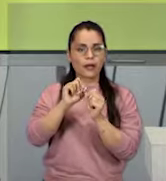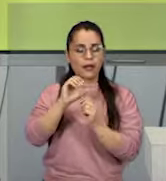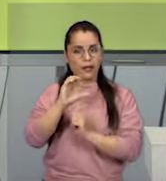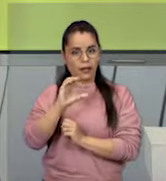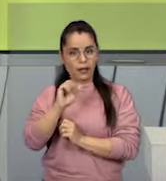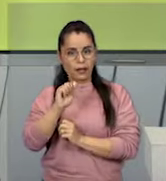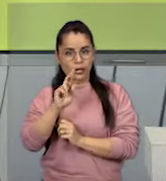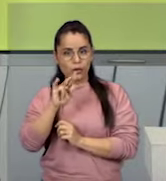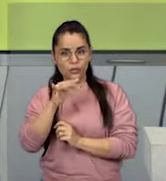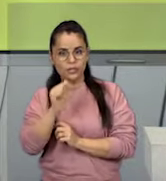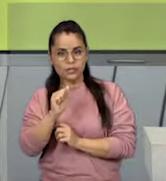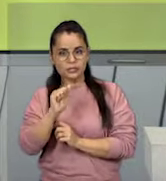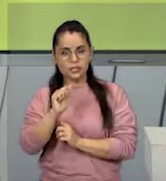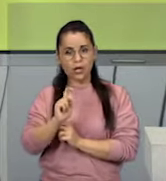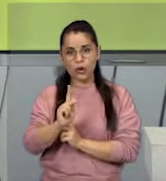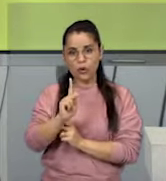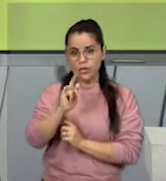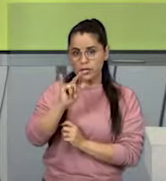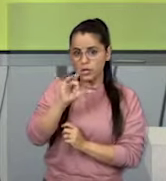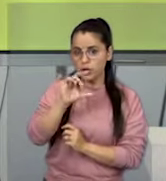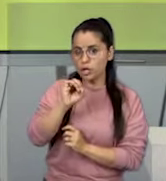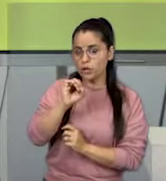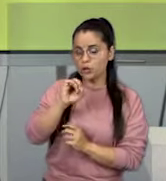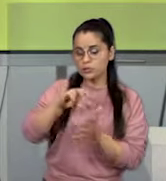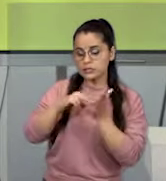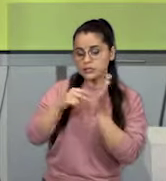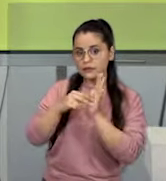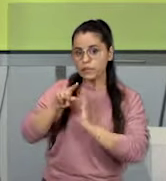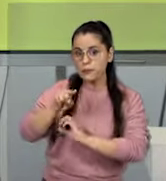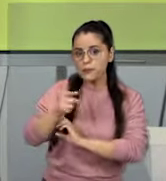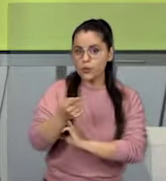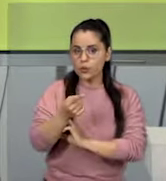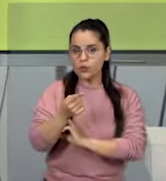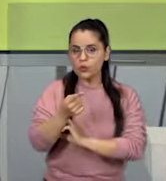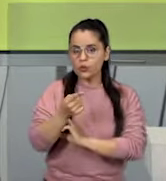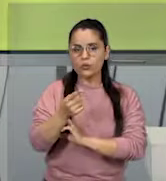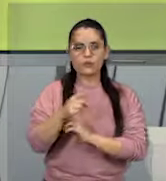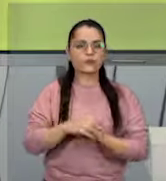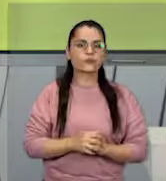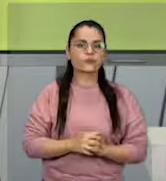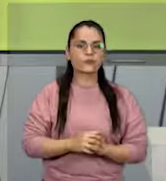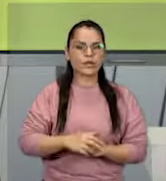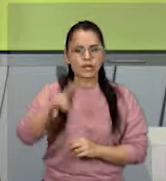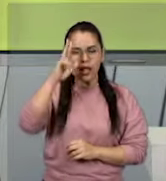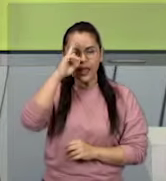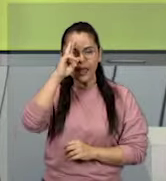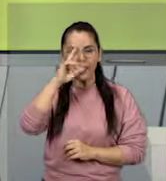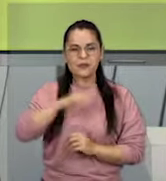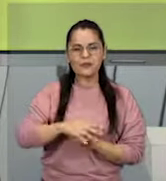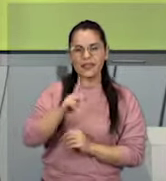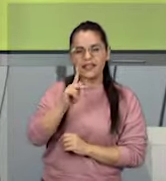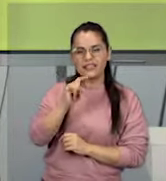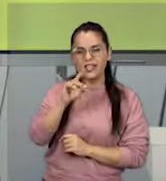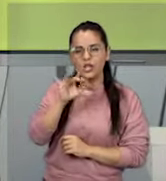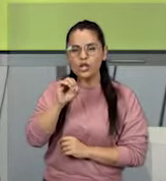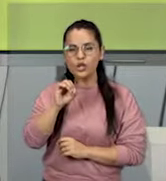né então um quilocaloria são mil calorias lembrar de quilograma